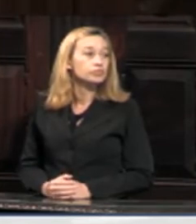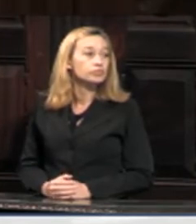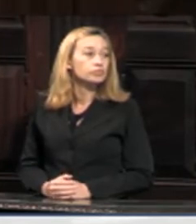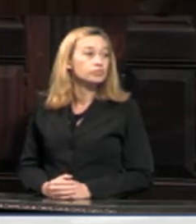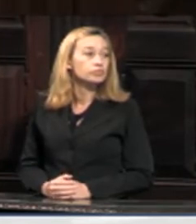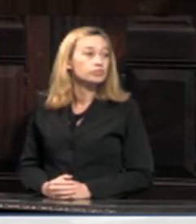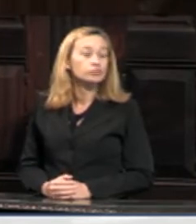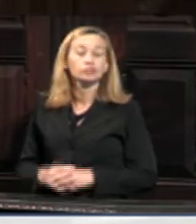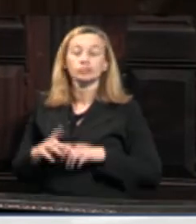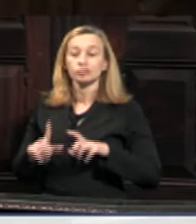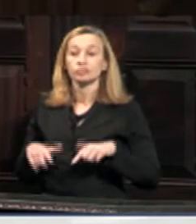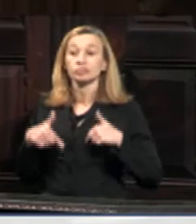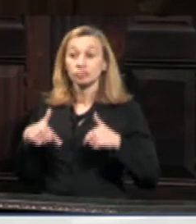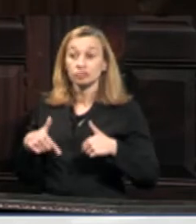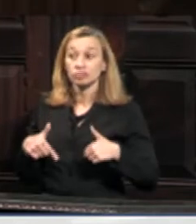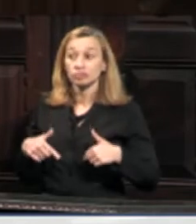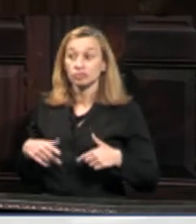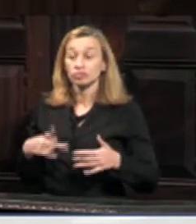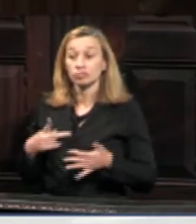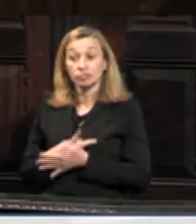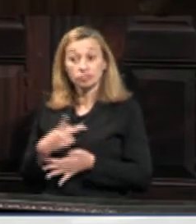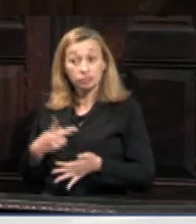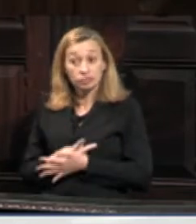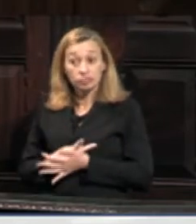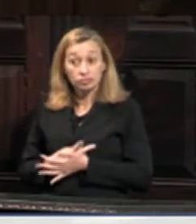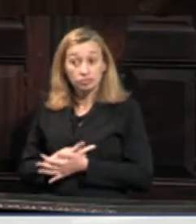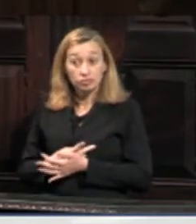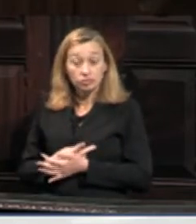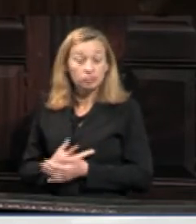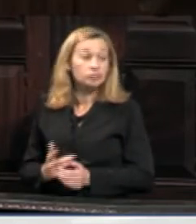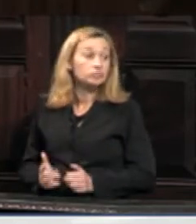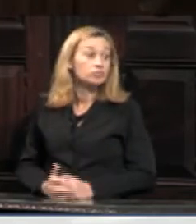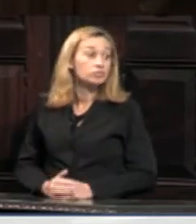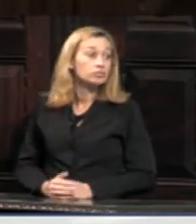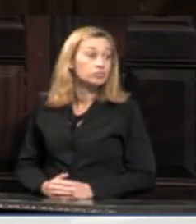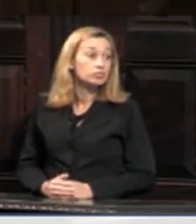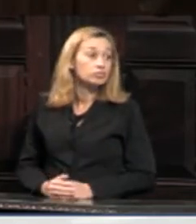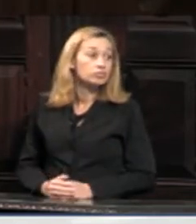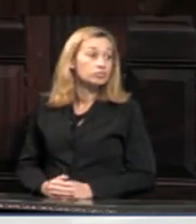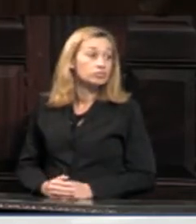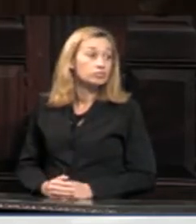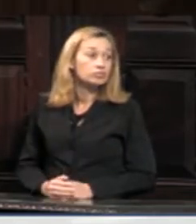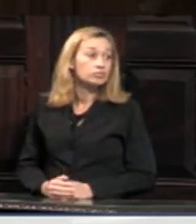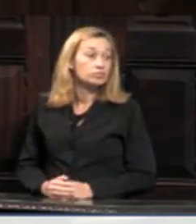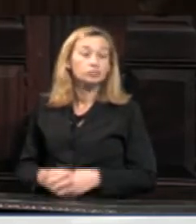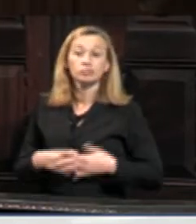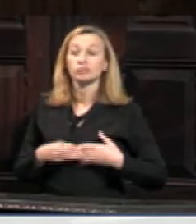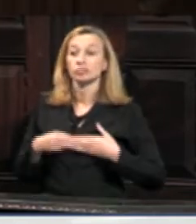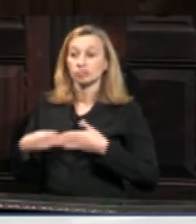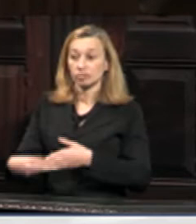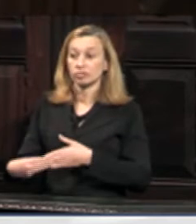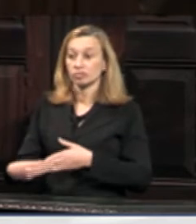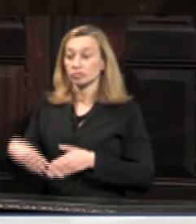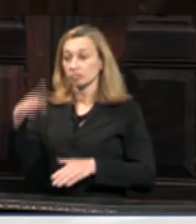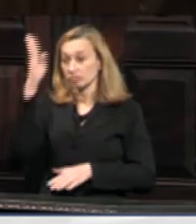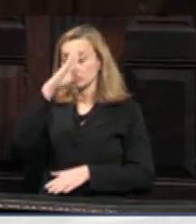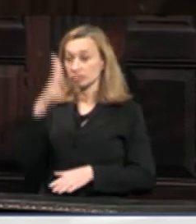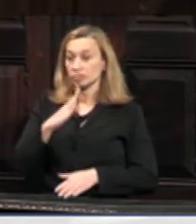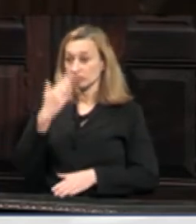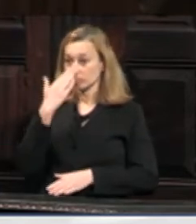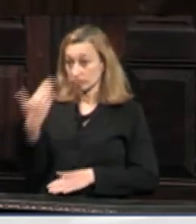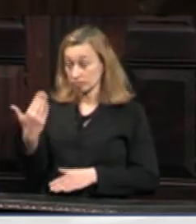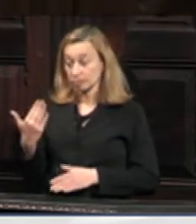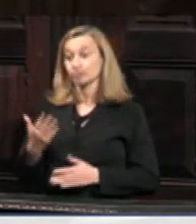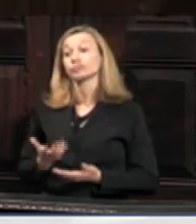absolutamente indigno de levar esse país para frente. Tanto